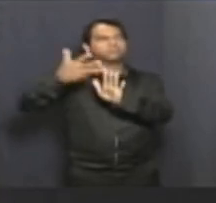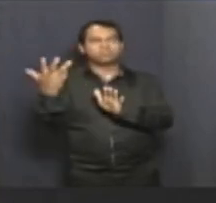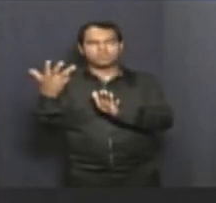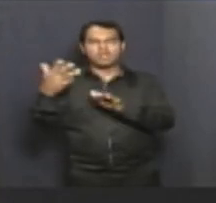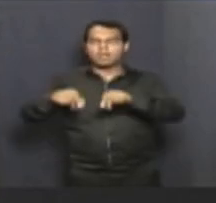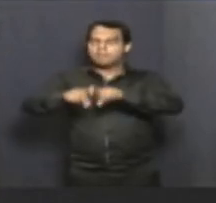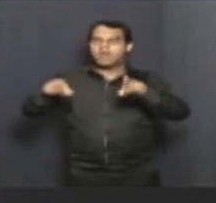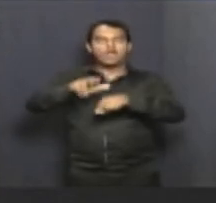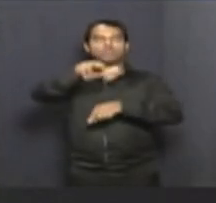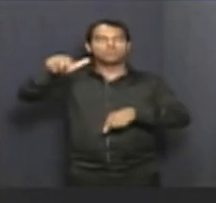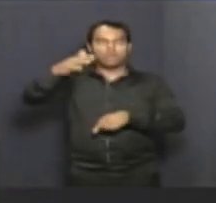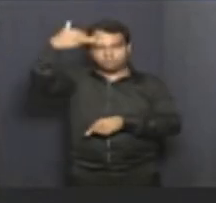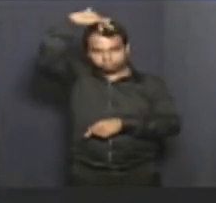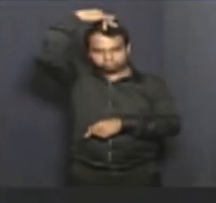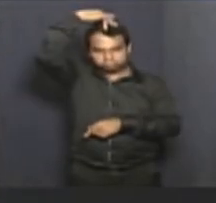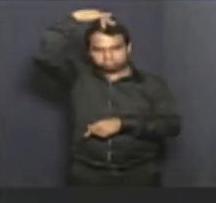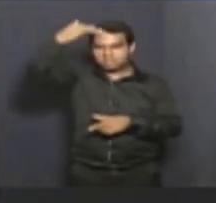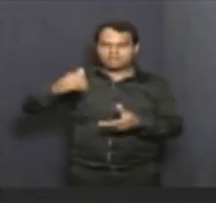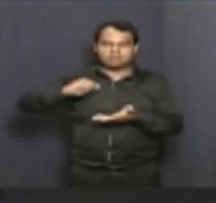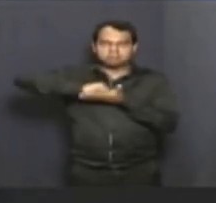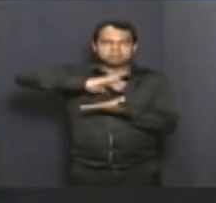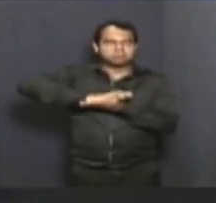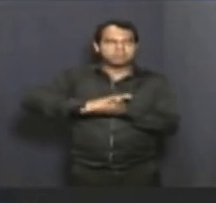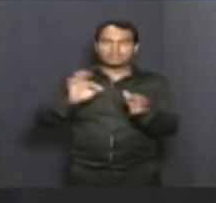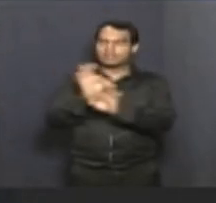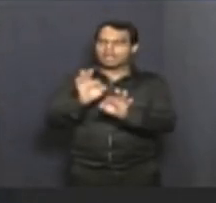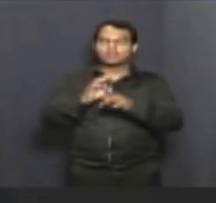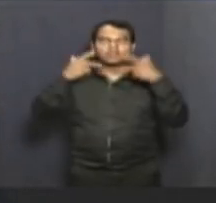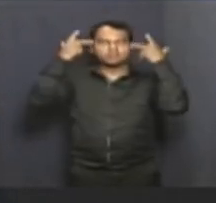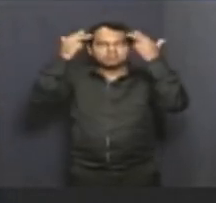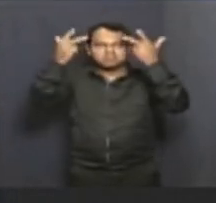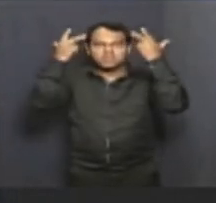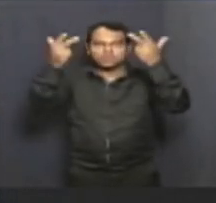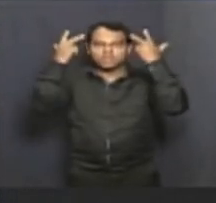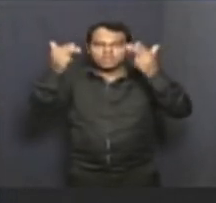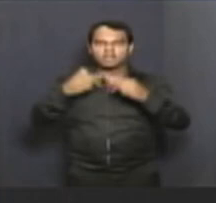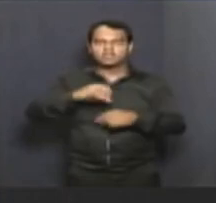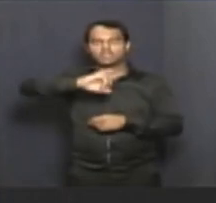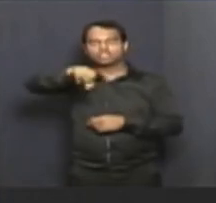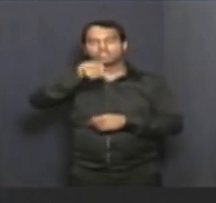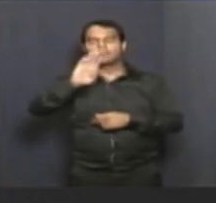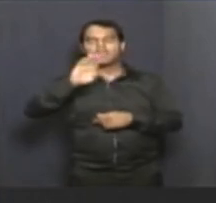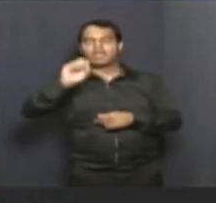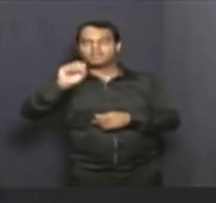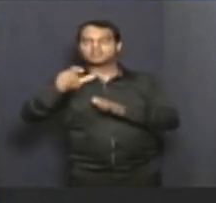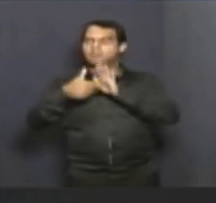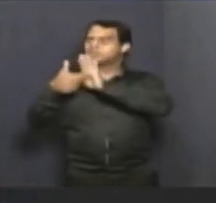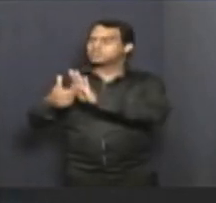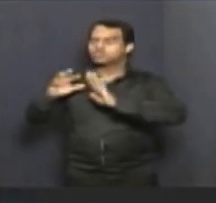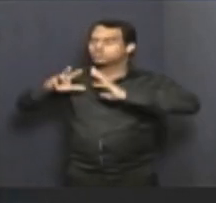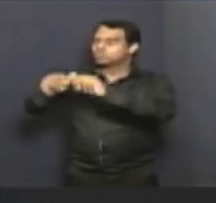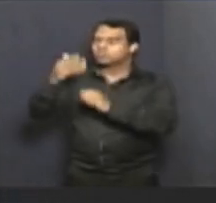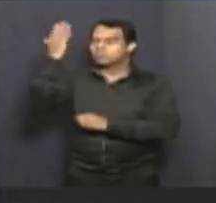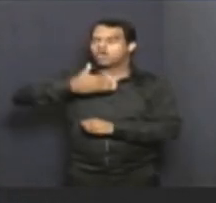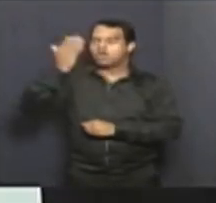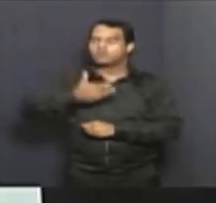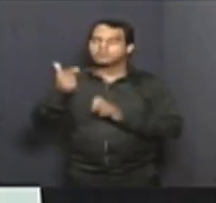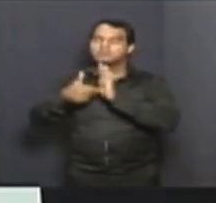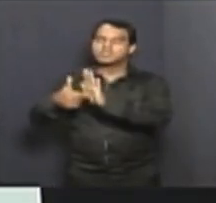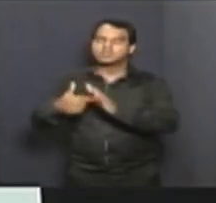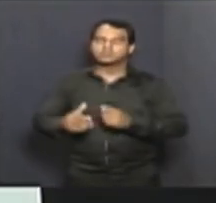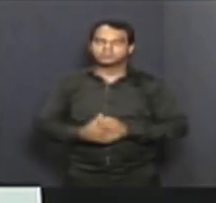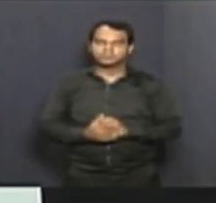tive uma condenação e tem muita tranquilidade nessa questão do jbs em apresentar todas as comprovações